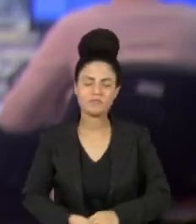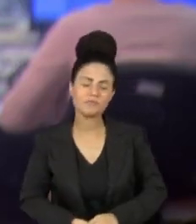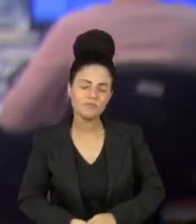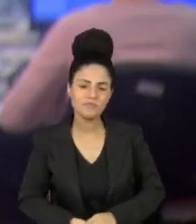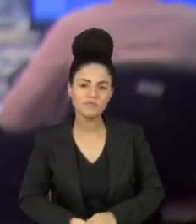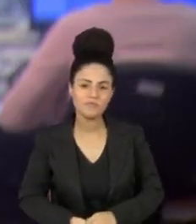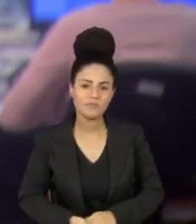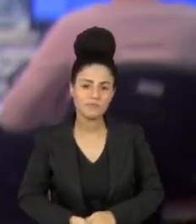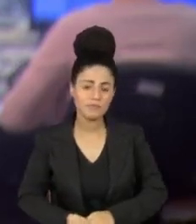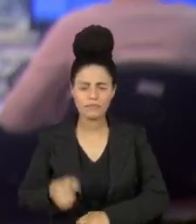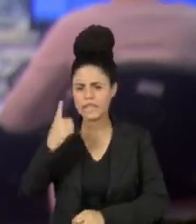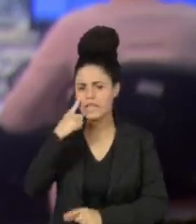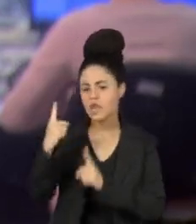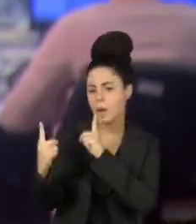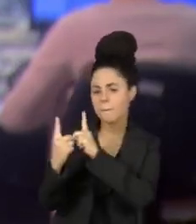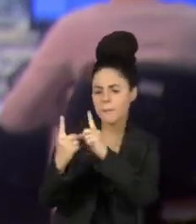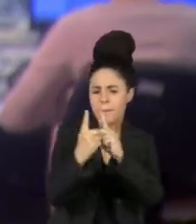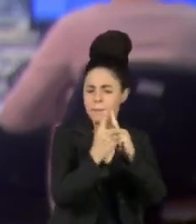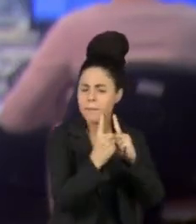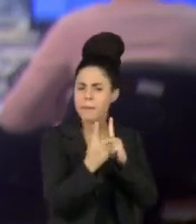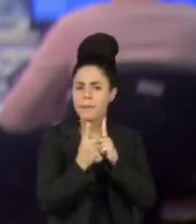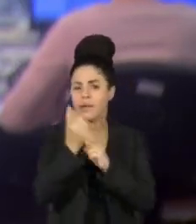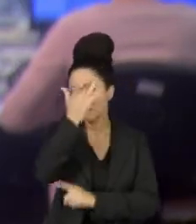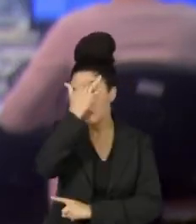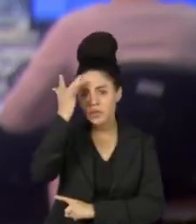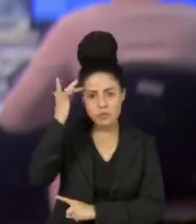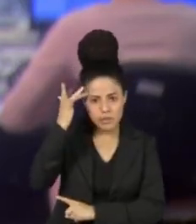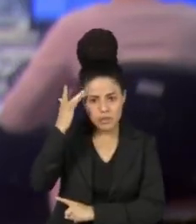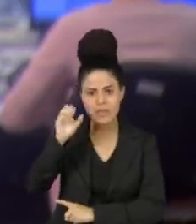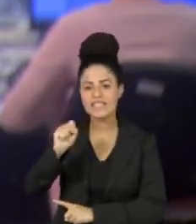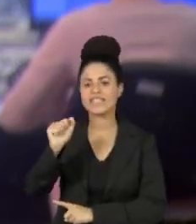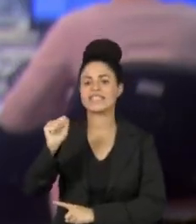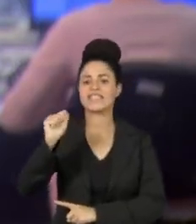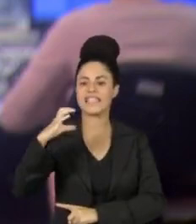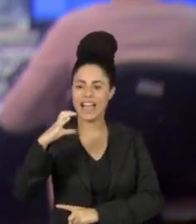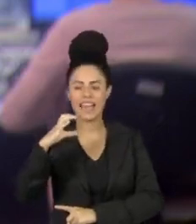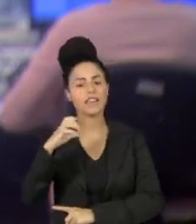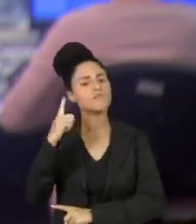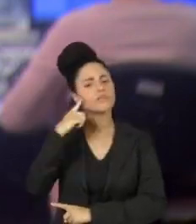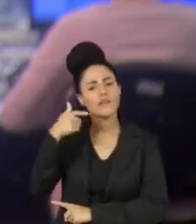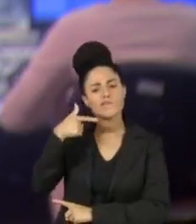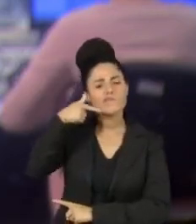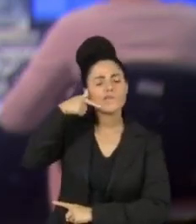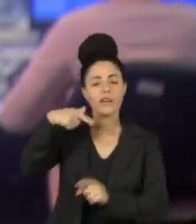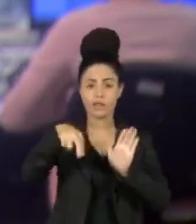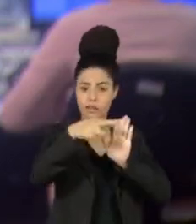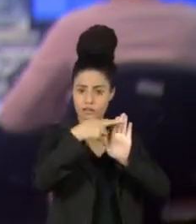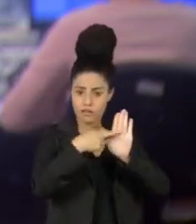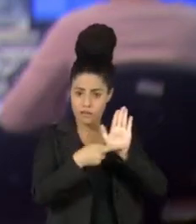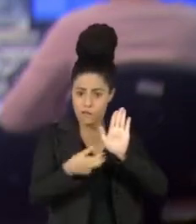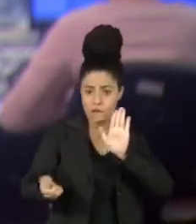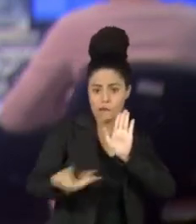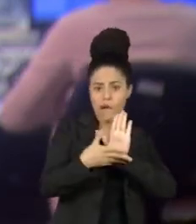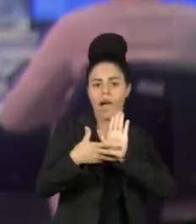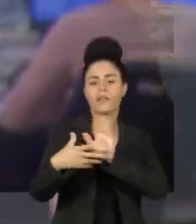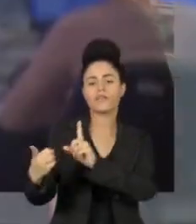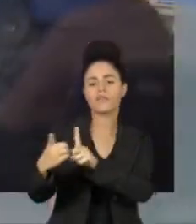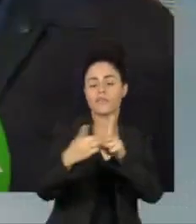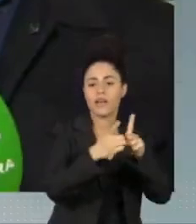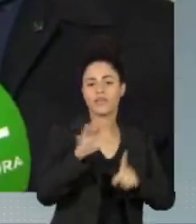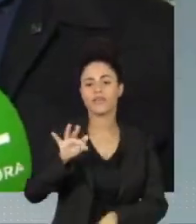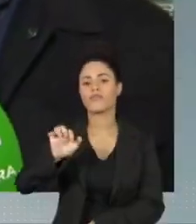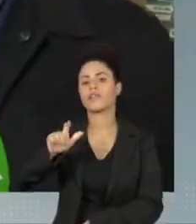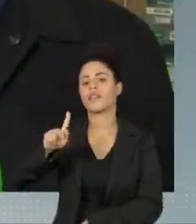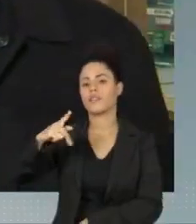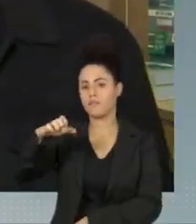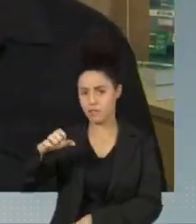O Serviço de Atendimento ao Consumidor, o SAC, ganhou novas regras para o atendimento ao público. E o repórter Felipe Neves tem